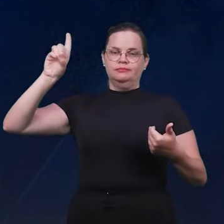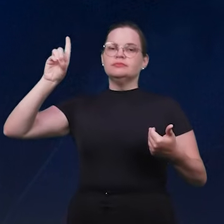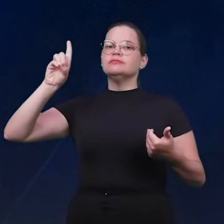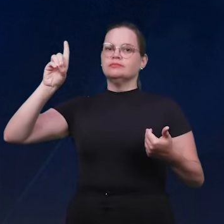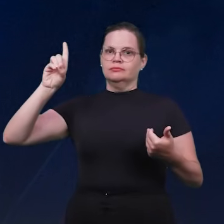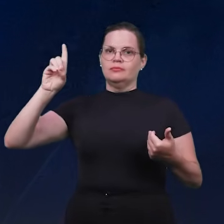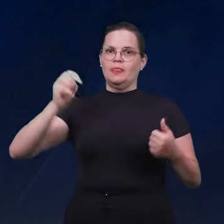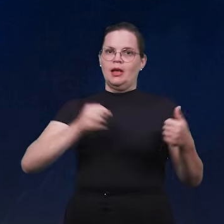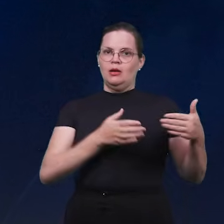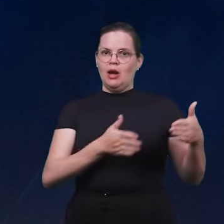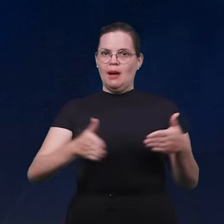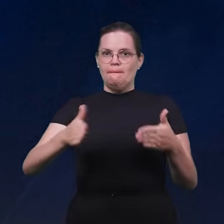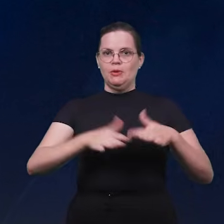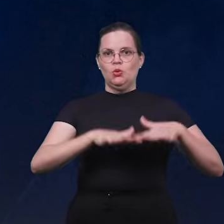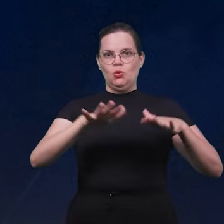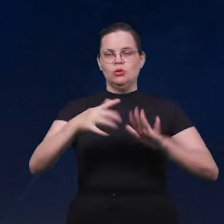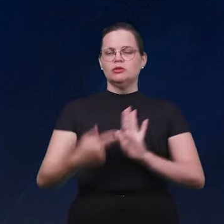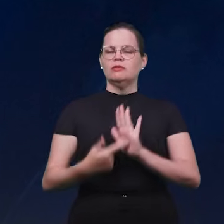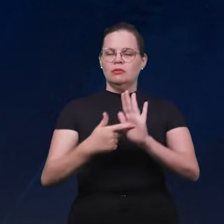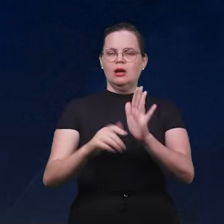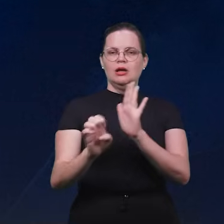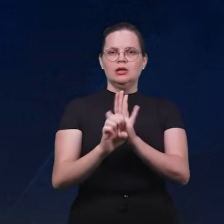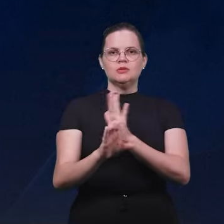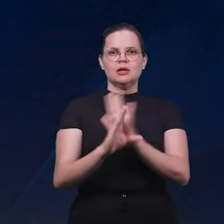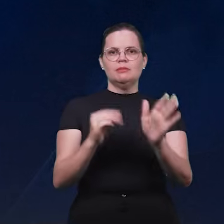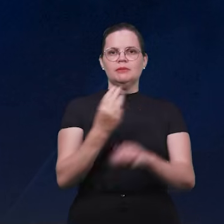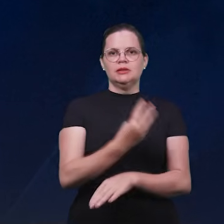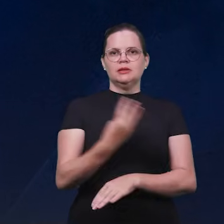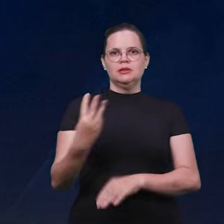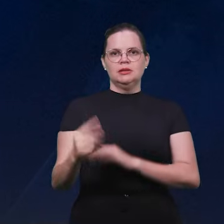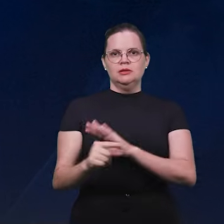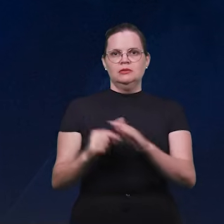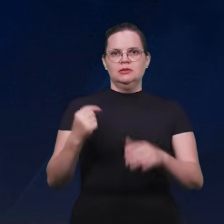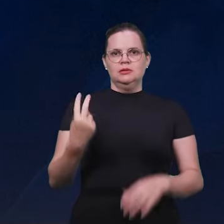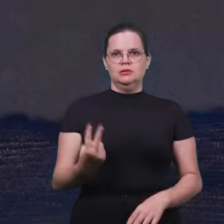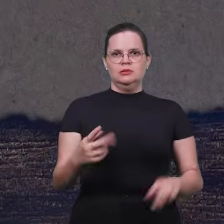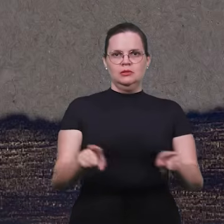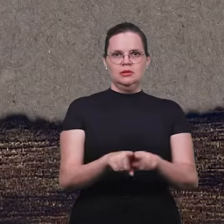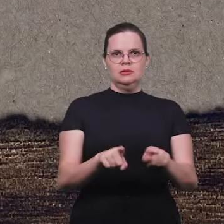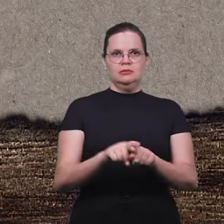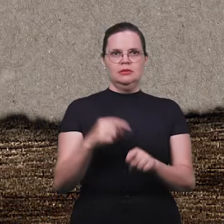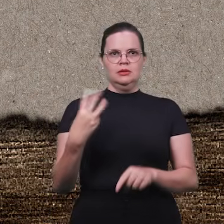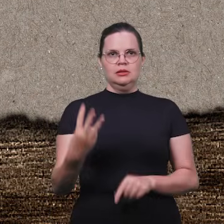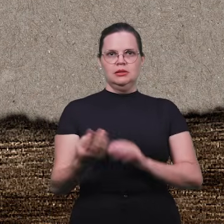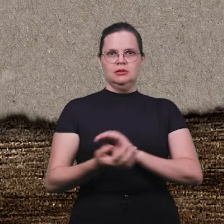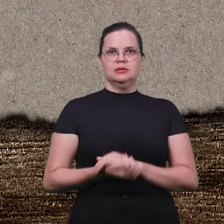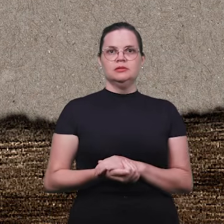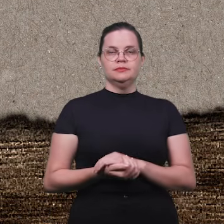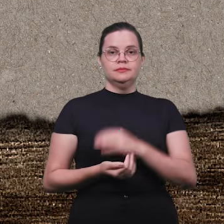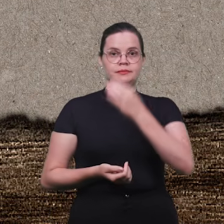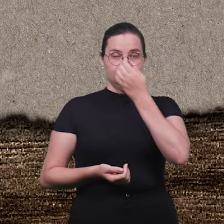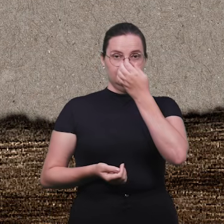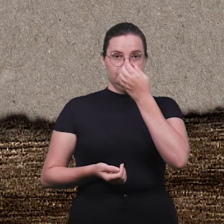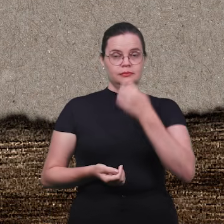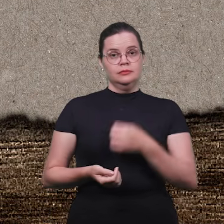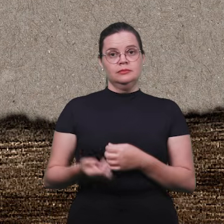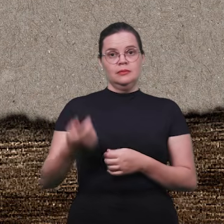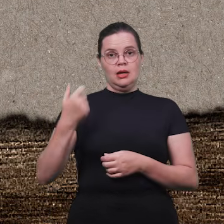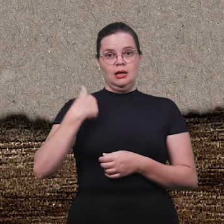ver escrito no livro de Êxodo, no capítulo 33, nos versos 2 e 3. E diz assim: